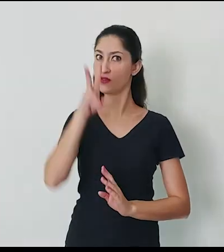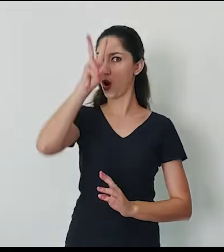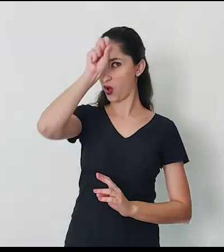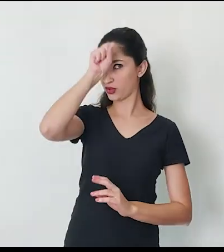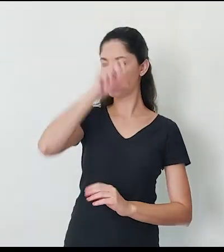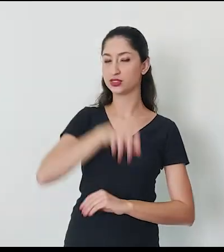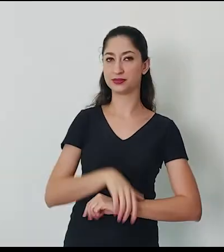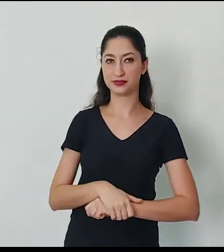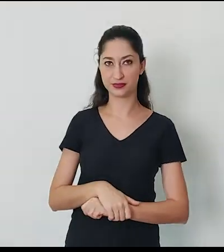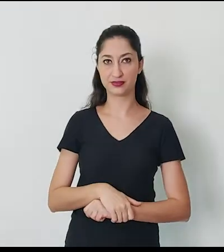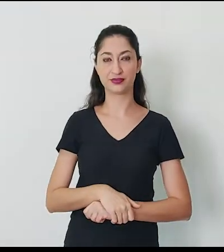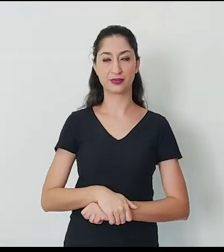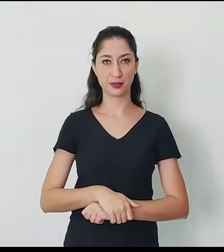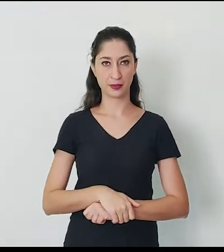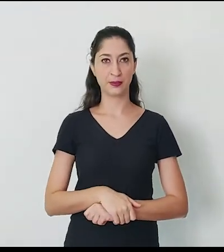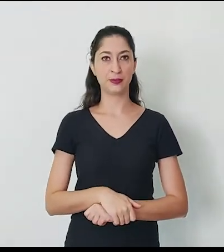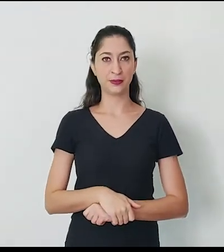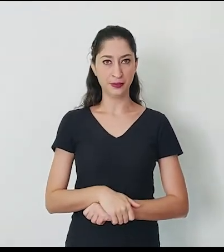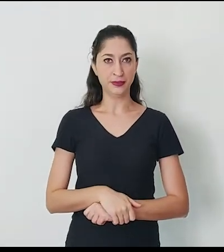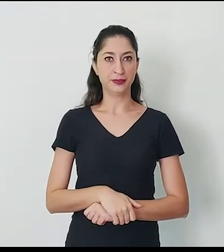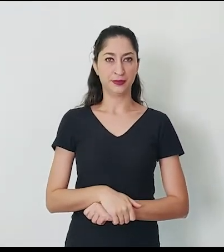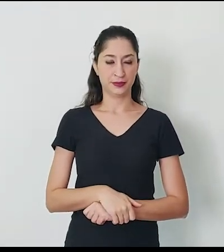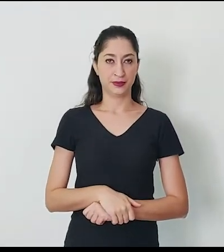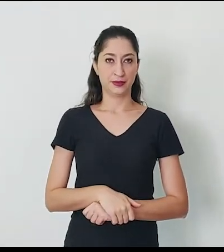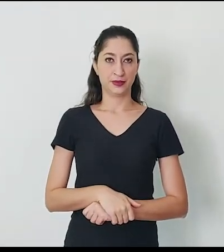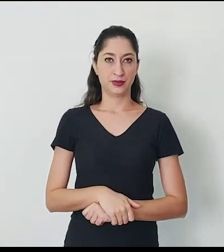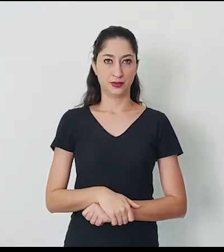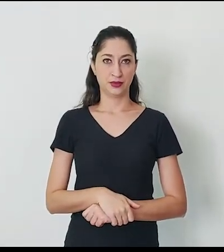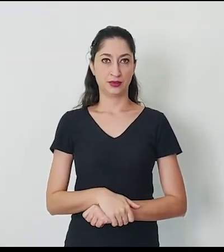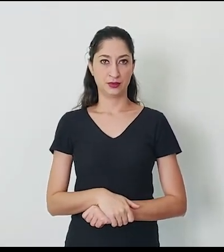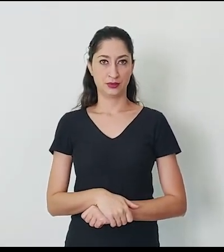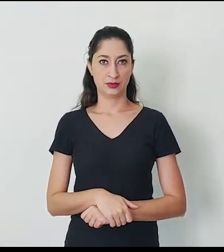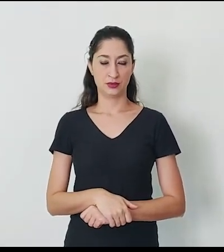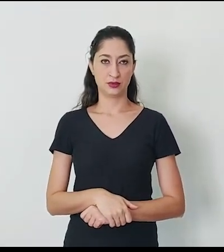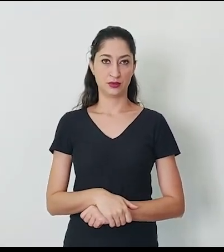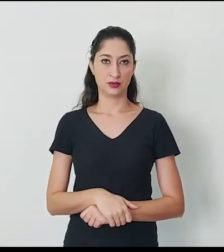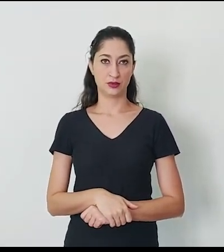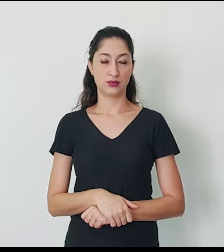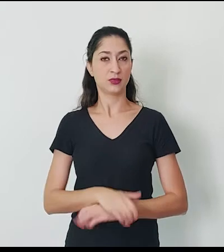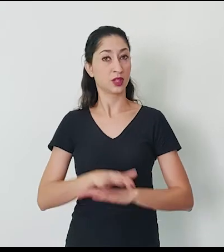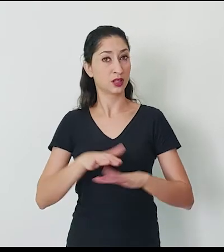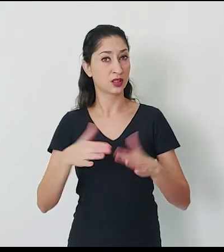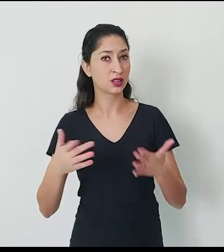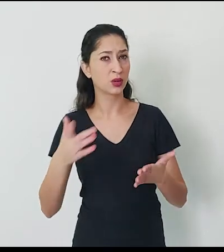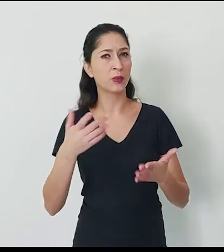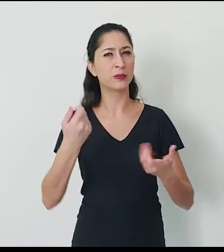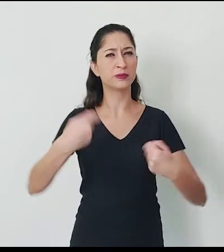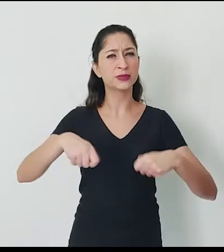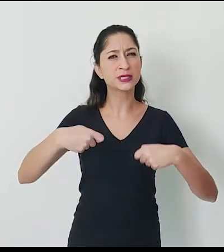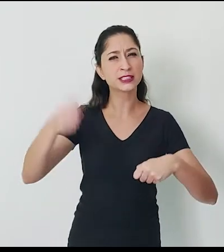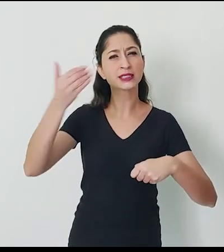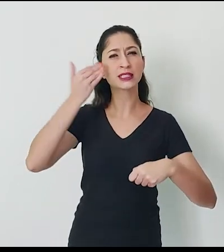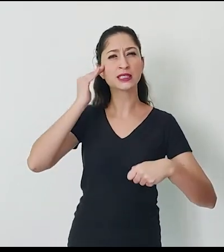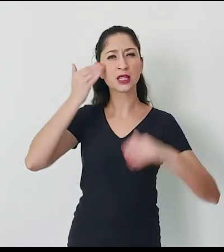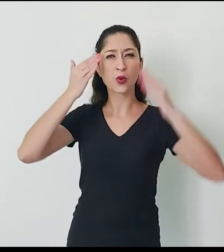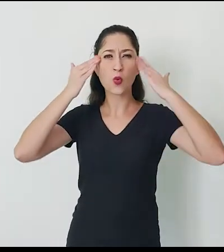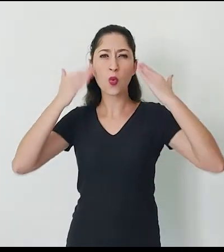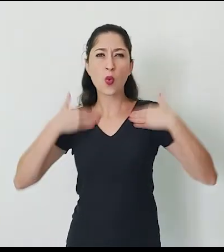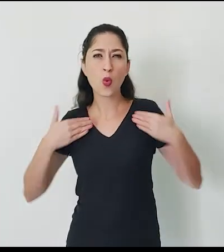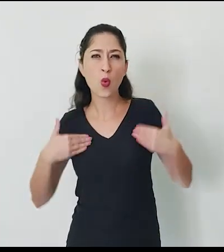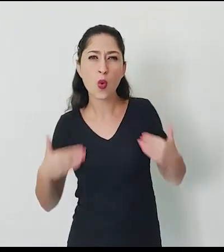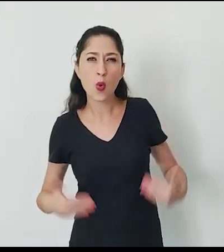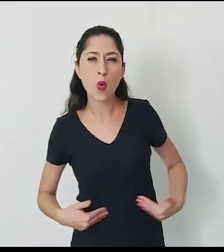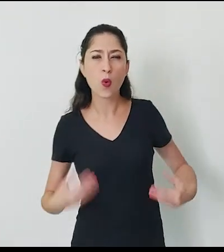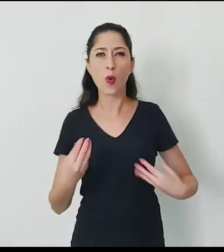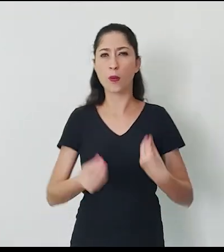causa um impacto mais, às vezes até um pouco mais forte, né, nas pessoas assim. Então,